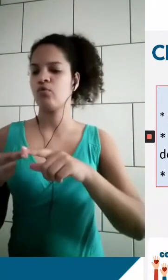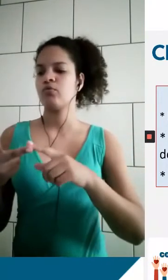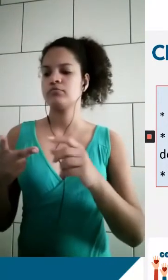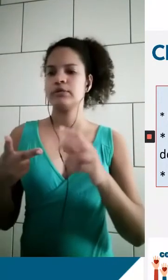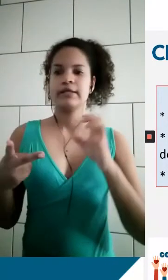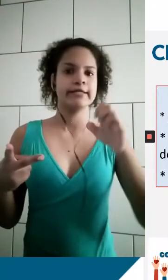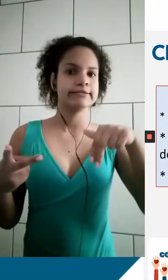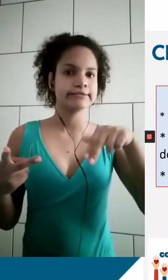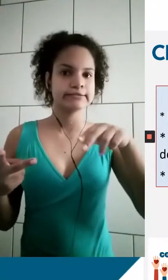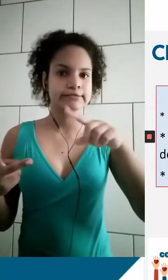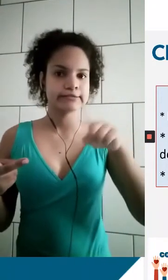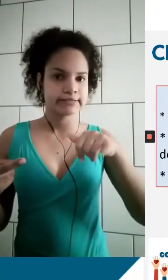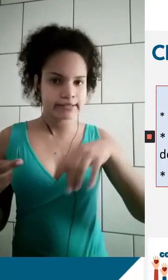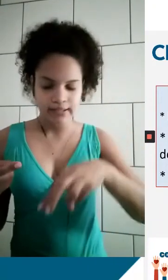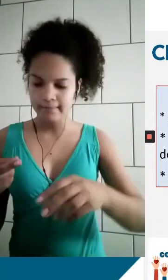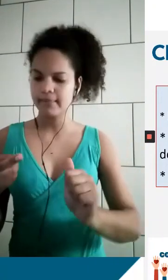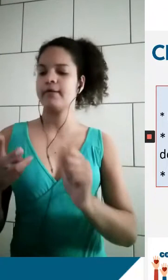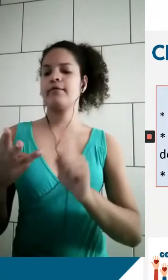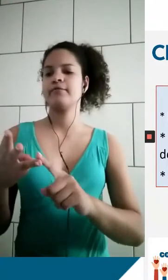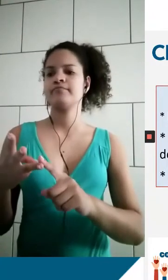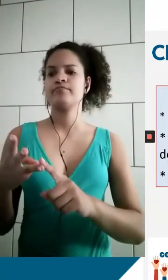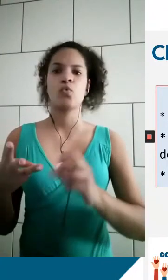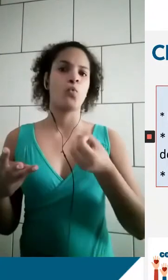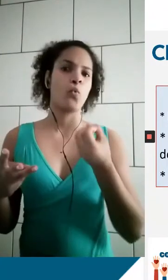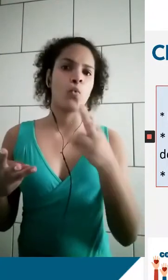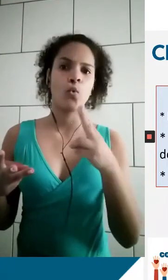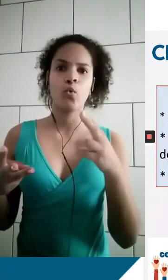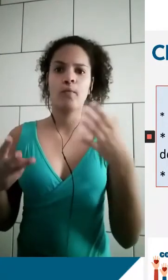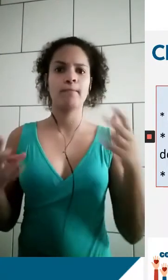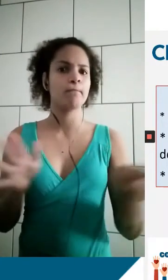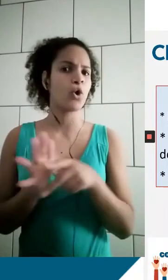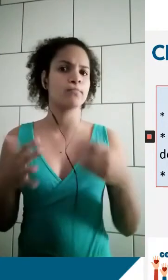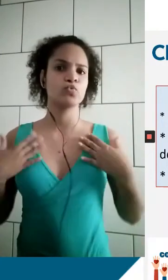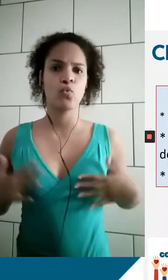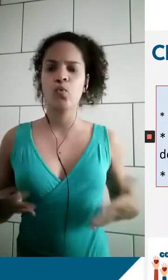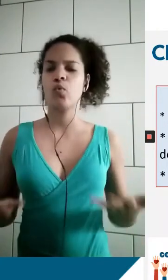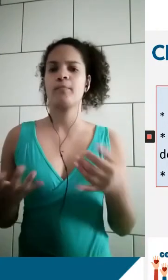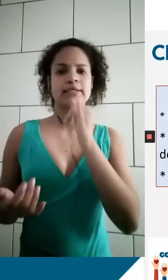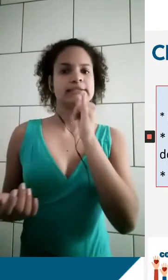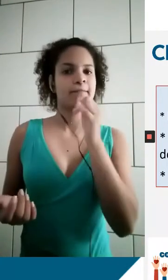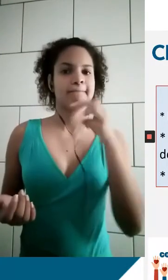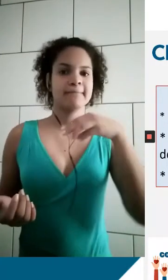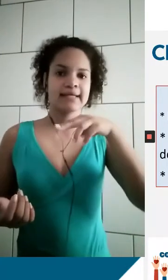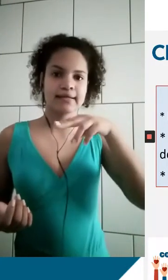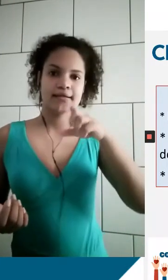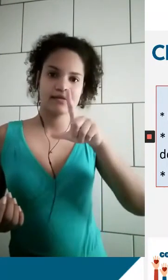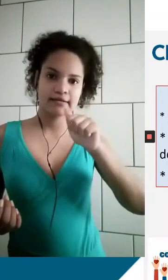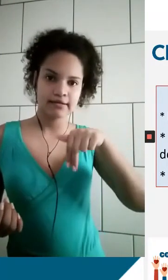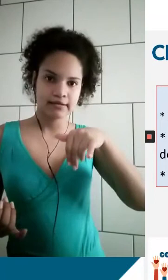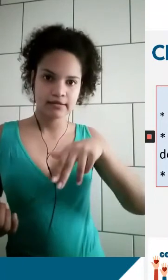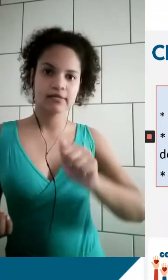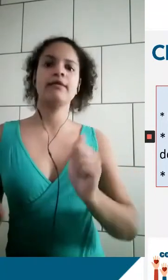estrutural do nosso corpo, como a queratina, como a melanina e muitas outras proteínas que